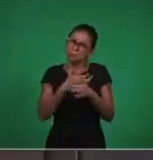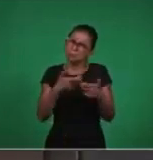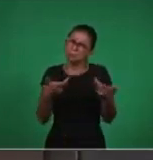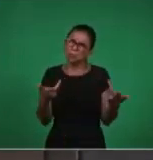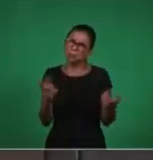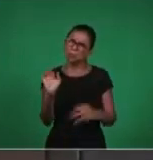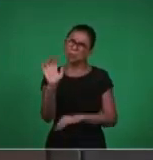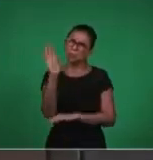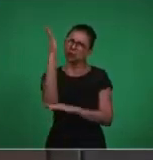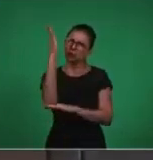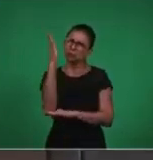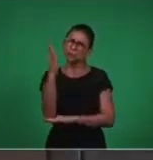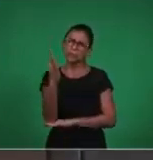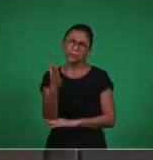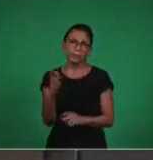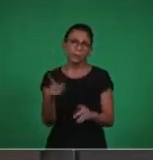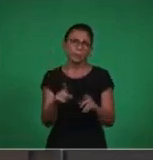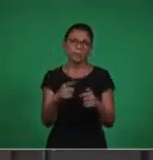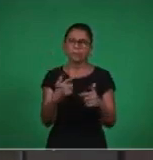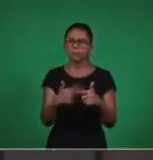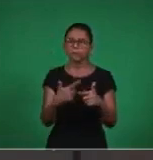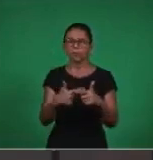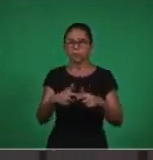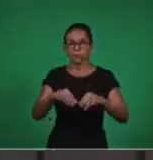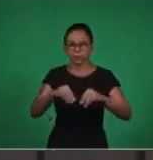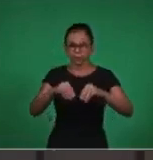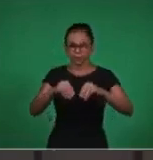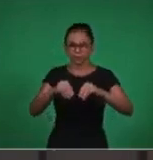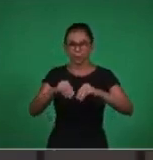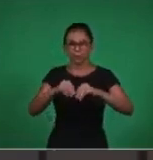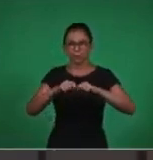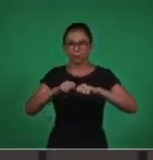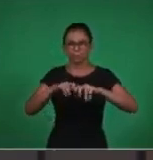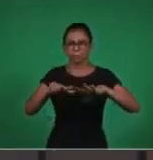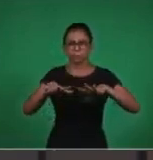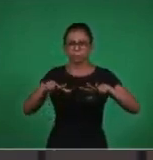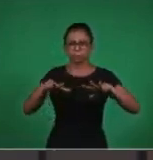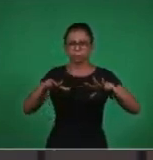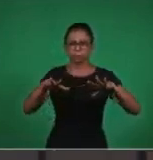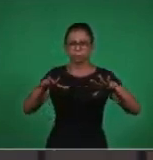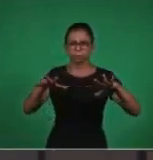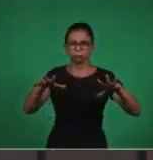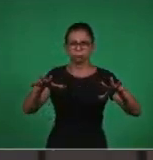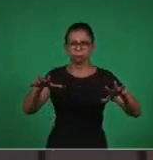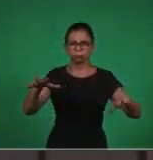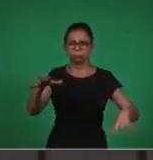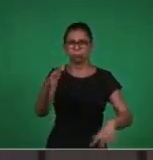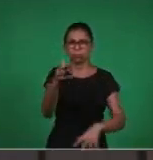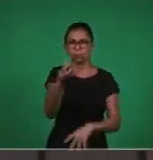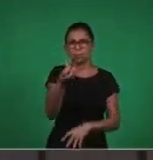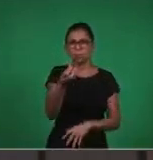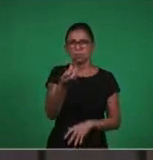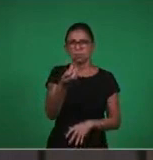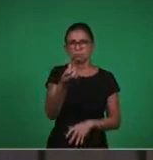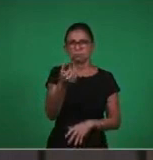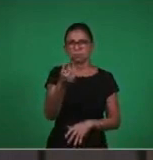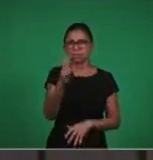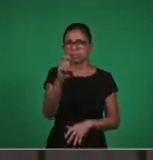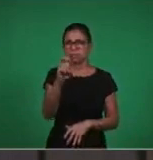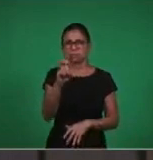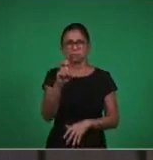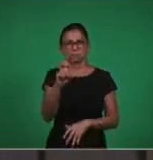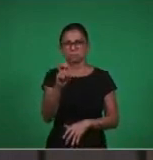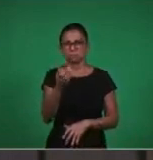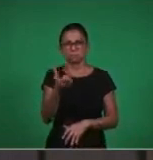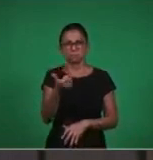a Terra tem 15 ou 16 elementos que fazem parte do corpo humano. Quer dizer nada. O problema não